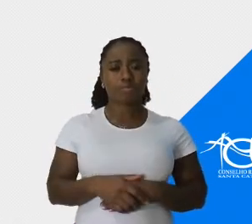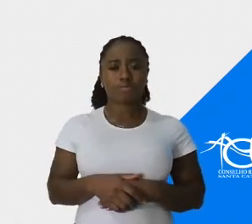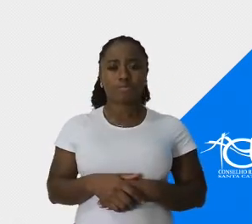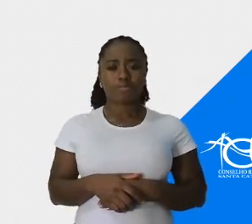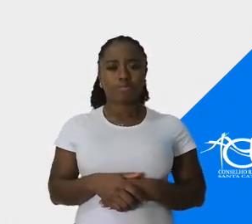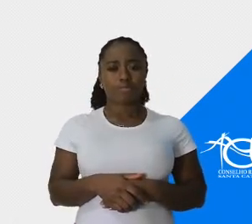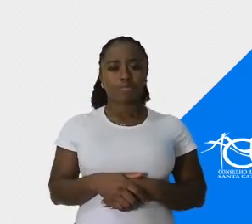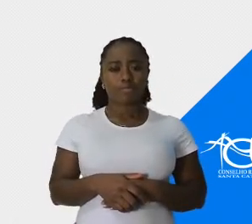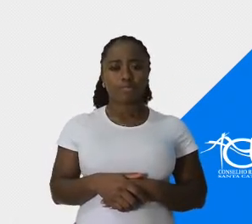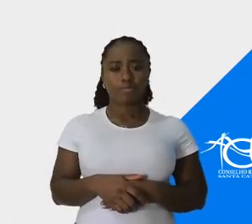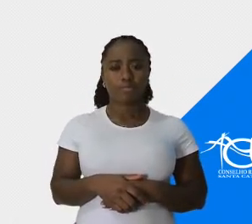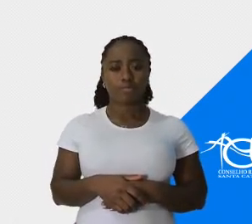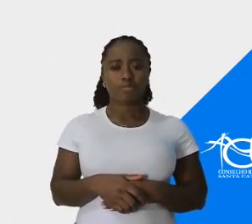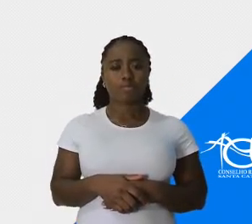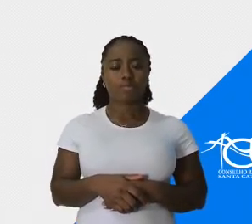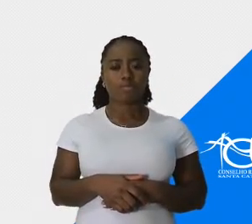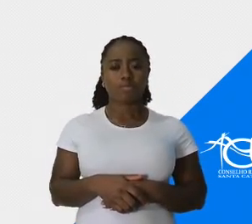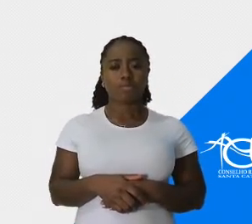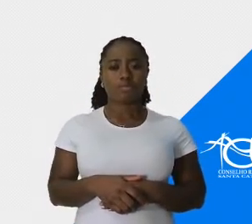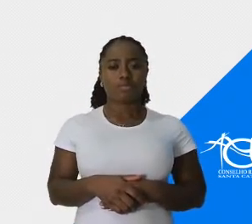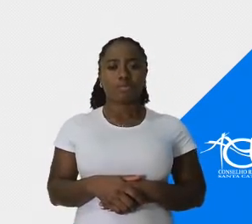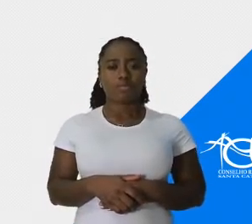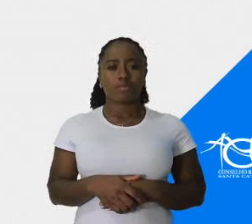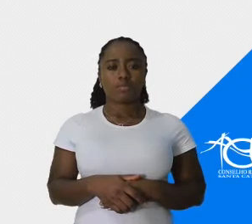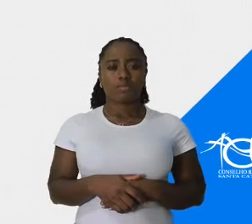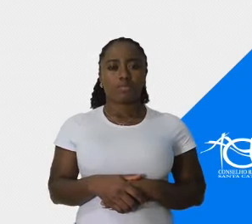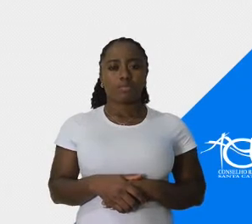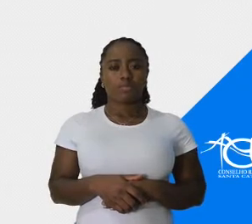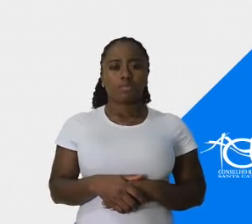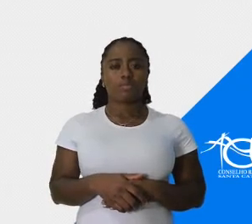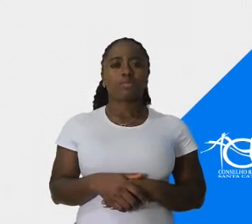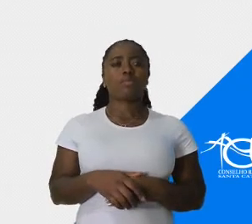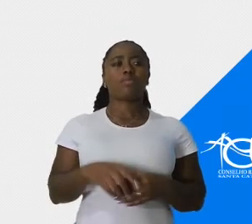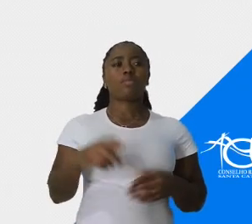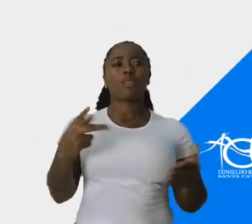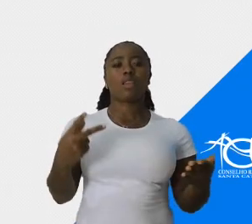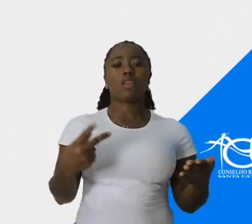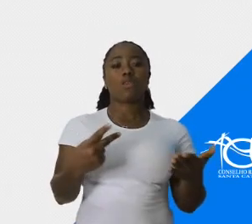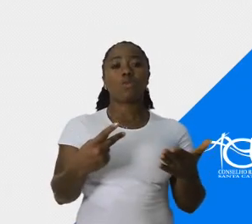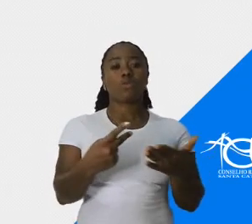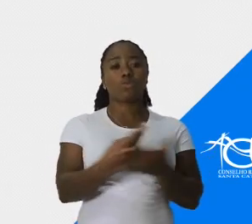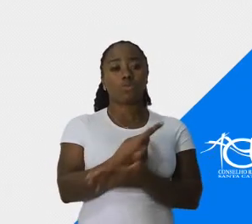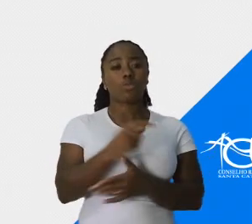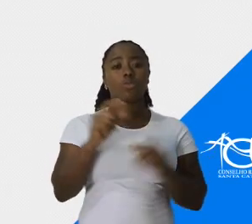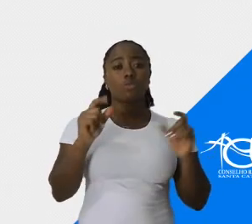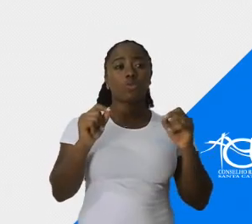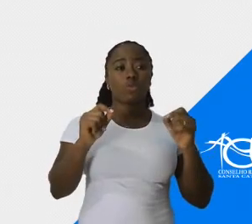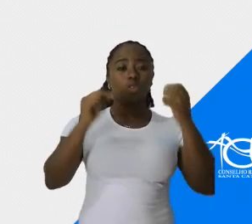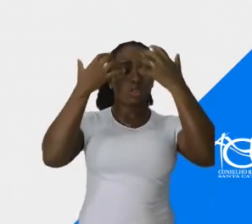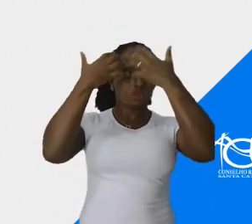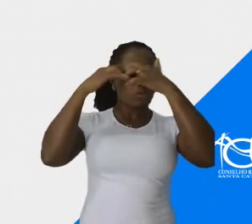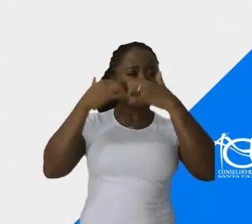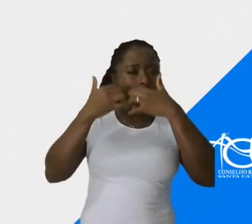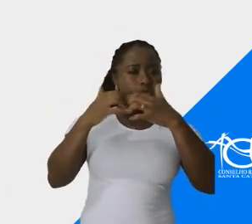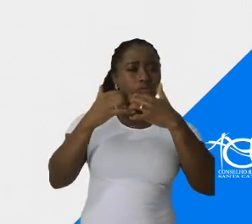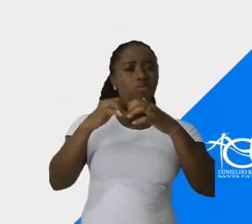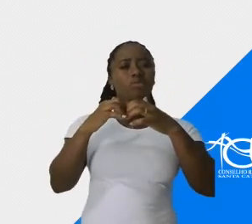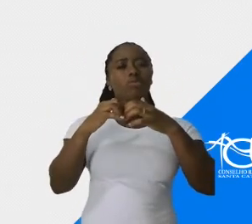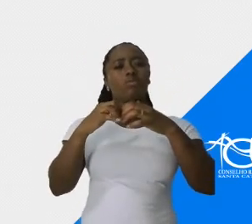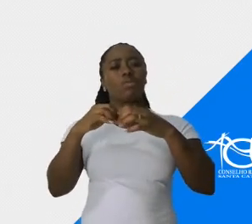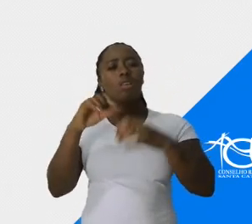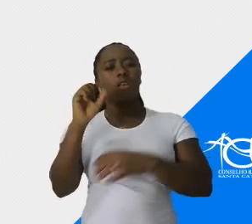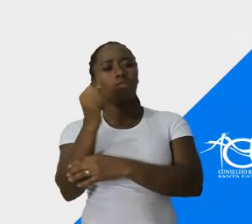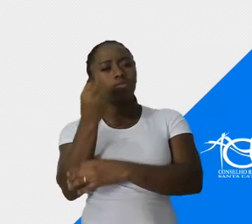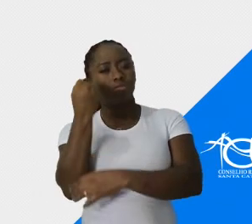mnemônica, motora, em que medida acontece o chamado declínio de funções cognitivas, o surgimento de doenças e comorbidades que têm perfis de população